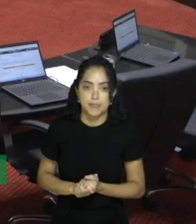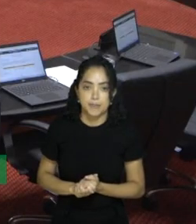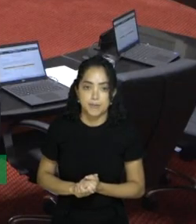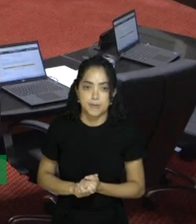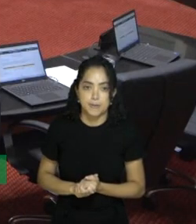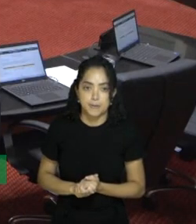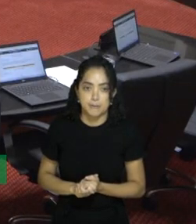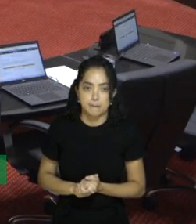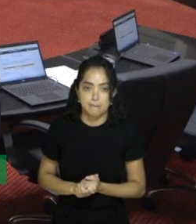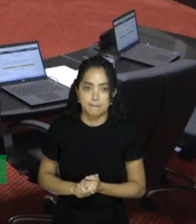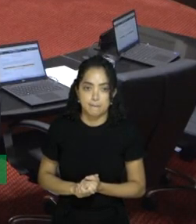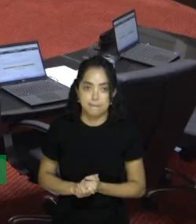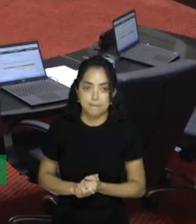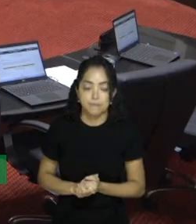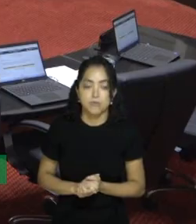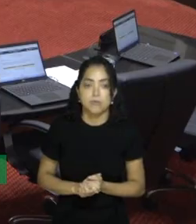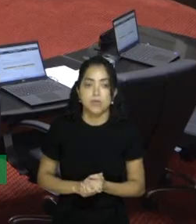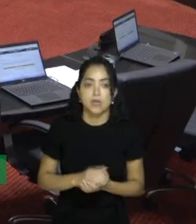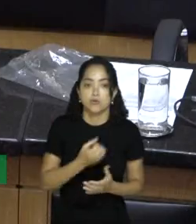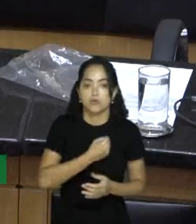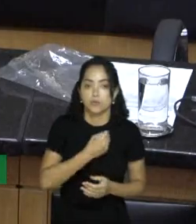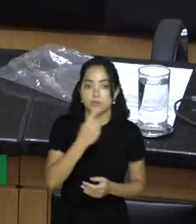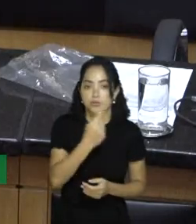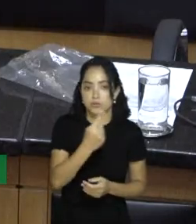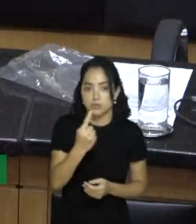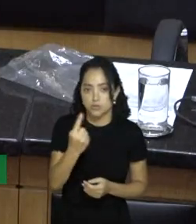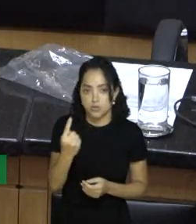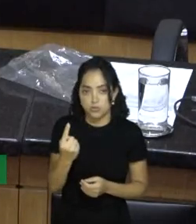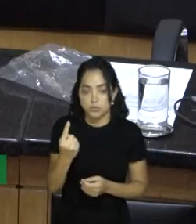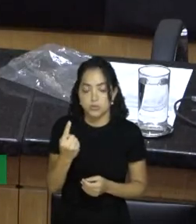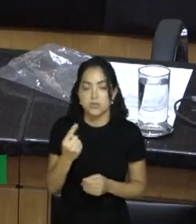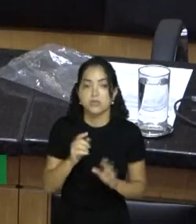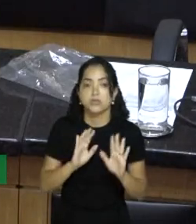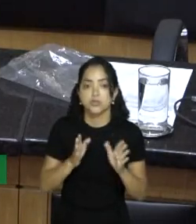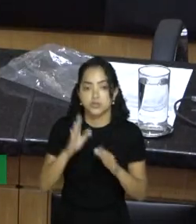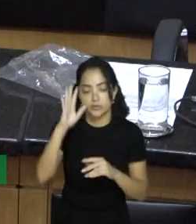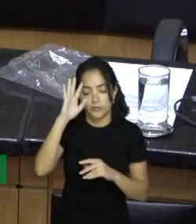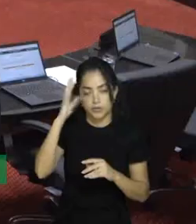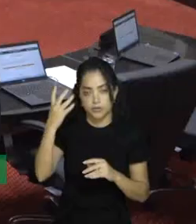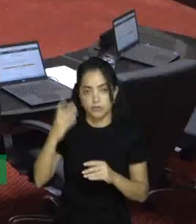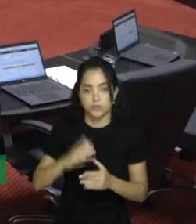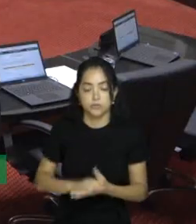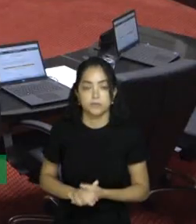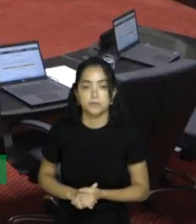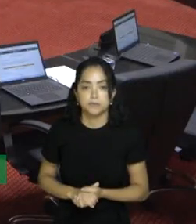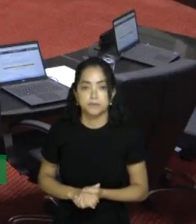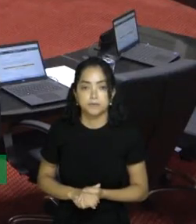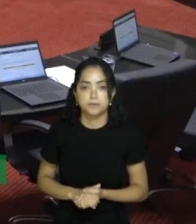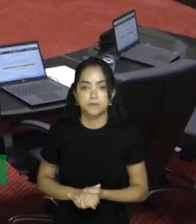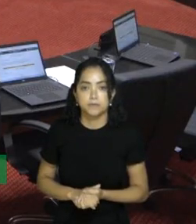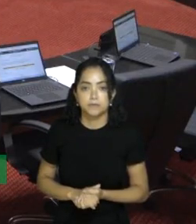perfeito é o 111 mesmo uma vez que o que a questão já foi solucionada muito obrigado